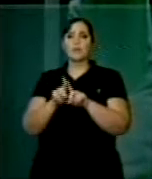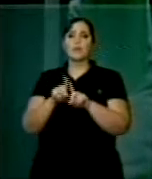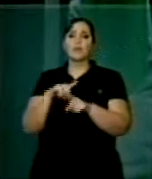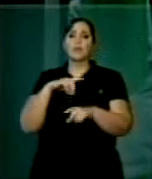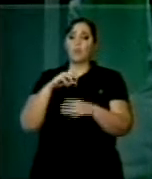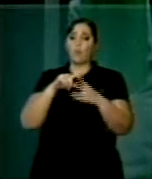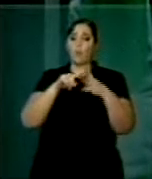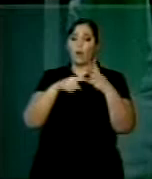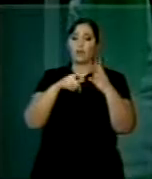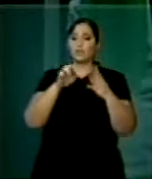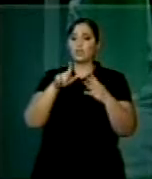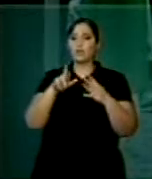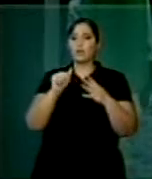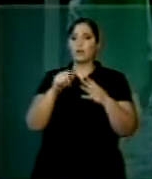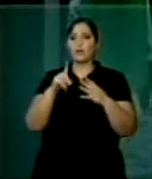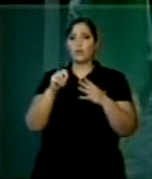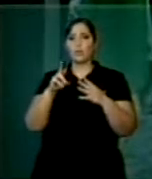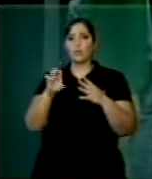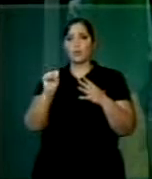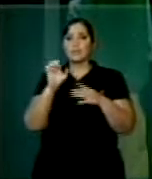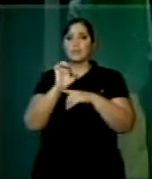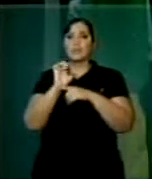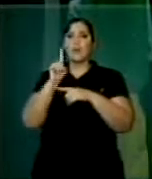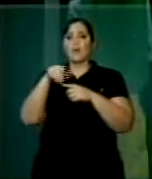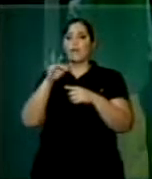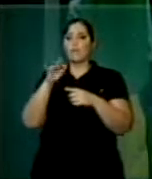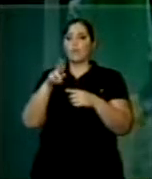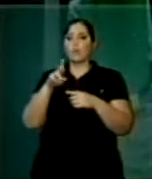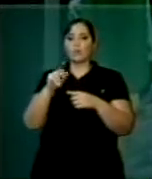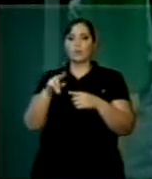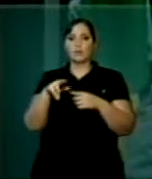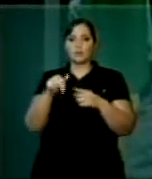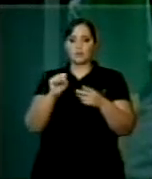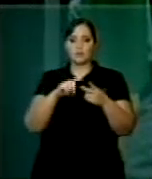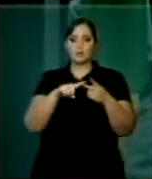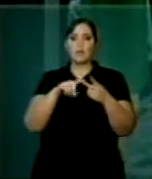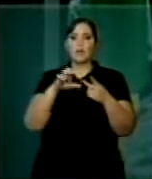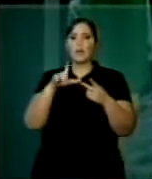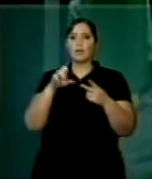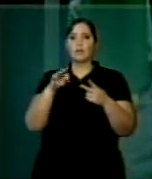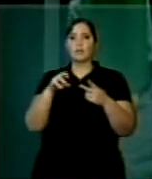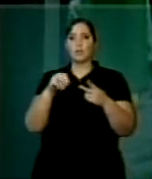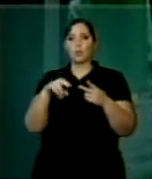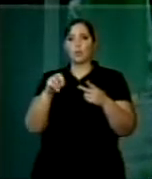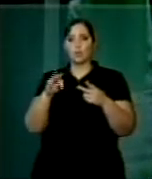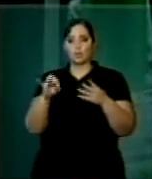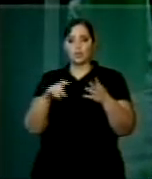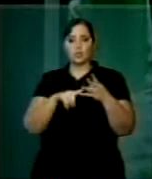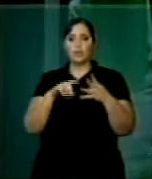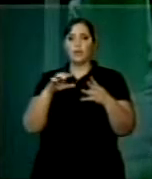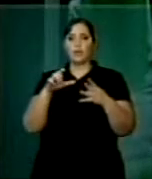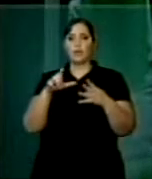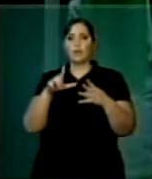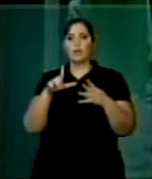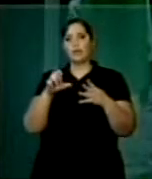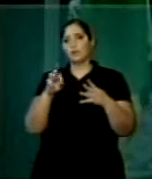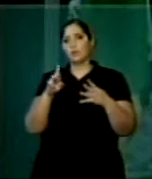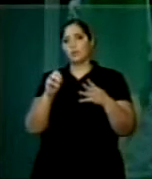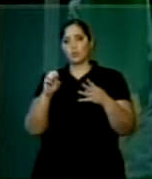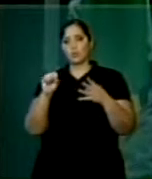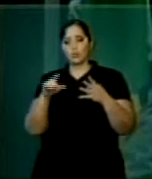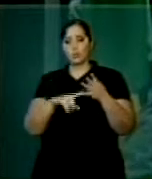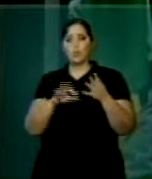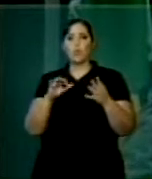geradoras estatais, que são Furnas, Chesf, Eletronorte e Eletrosul. Essas empresas compõem a espinha